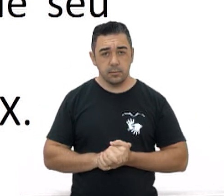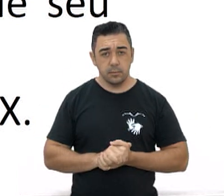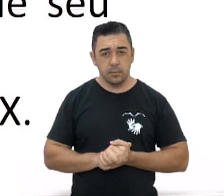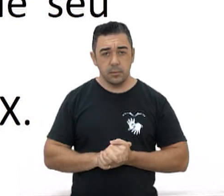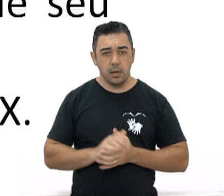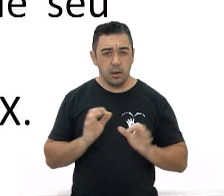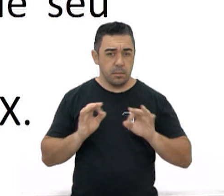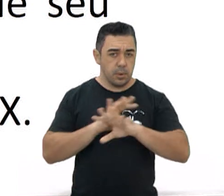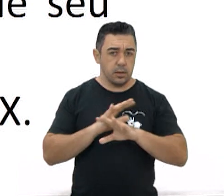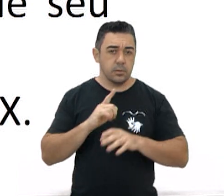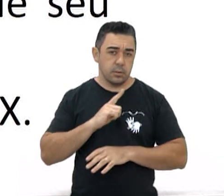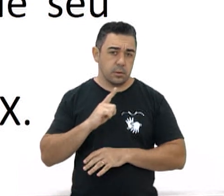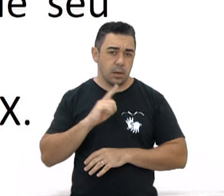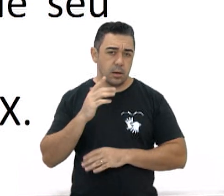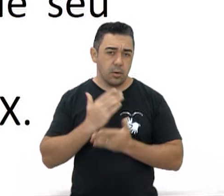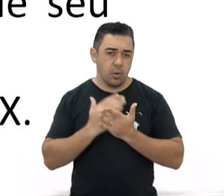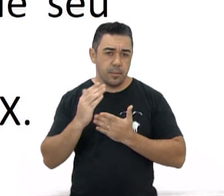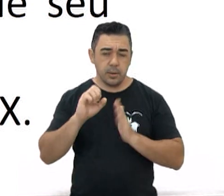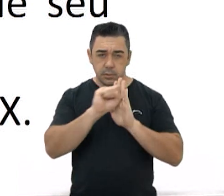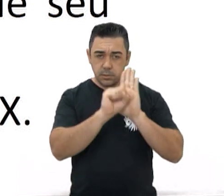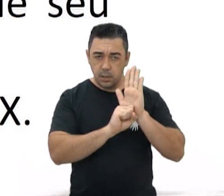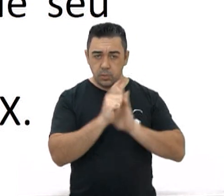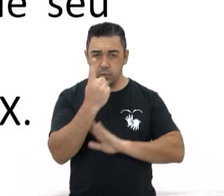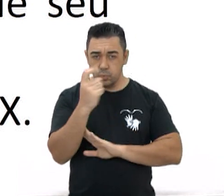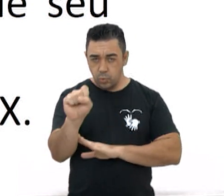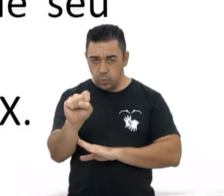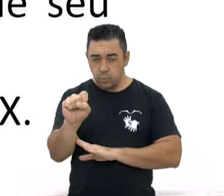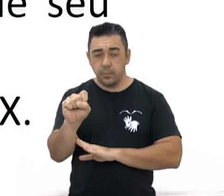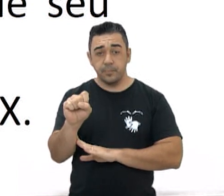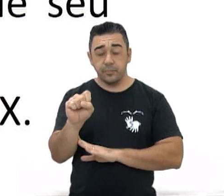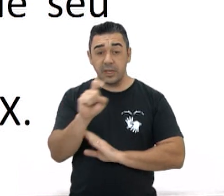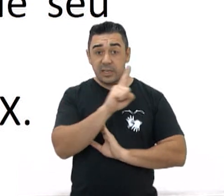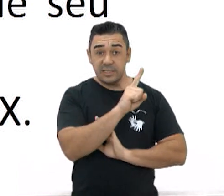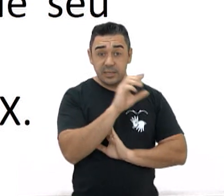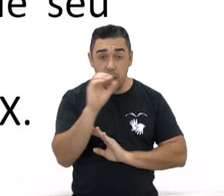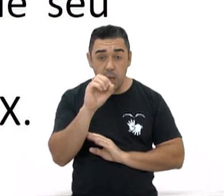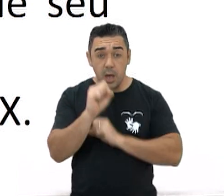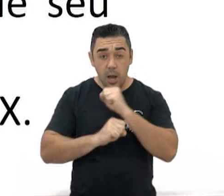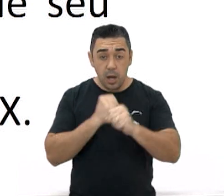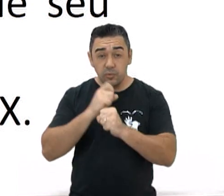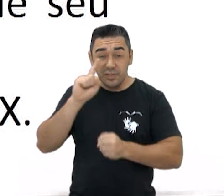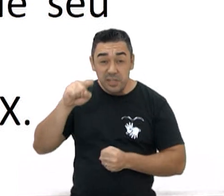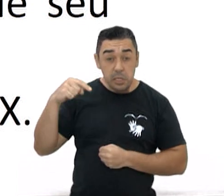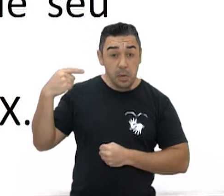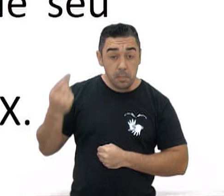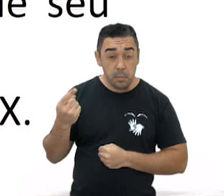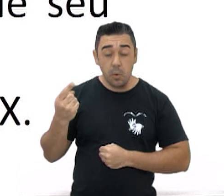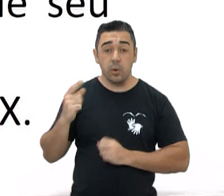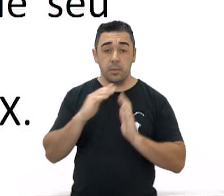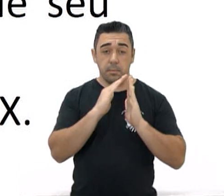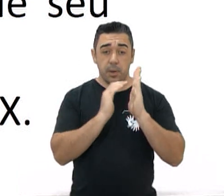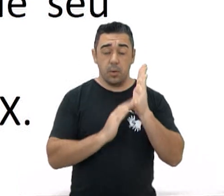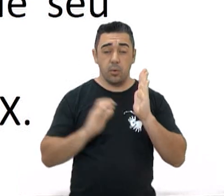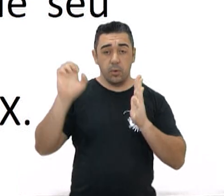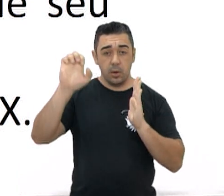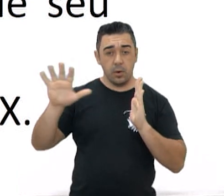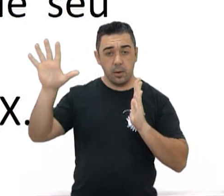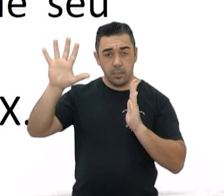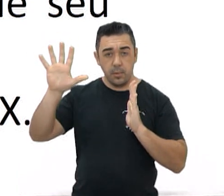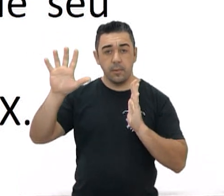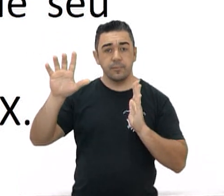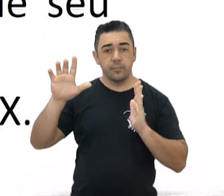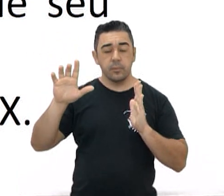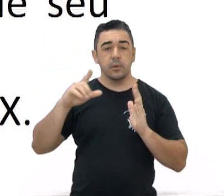desenvolvimento pleno se dá no século XVIII, 100 anos depois do Barroco europeu, até as duas primeiras décadas do